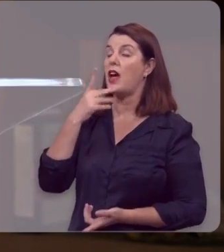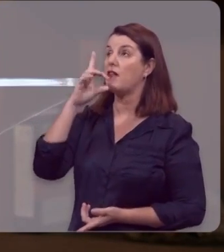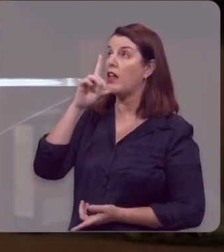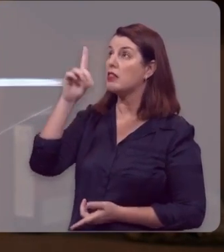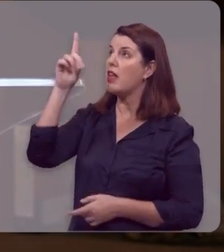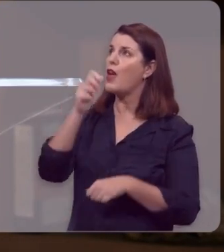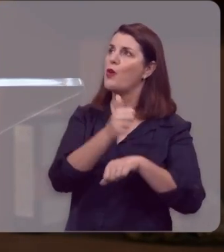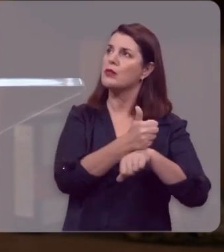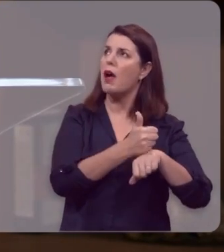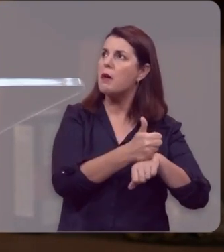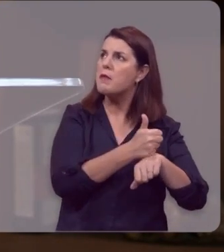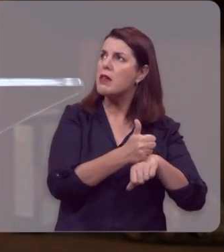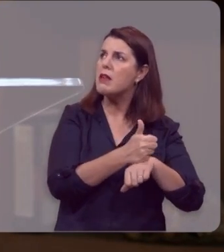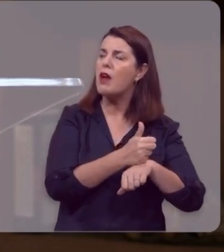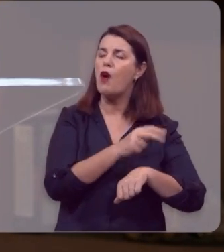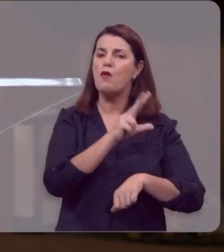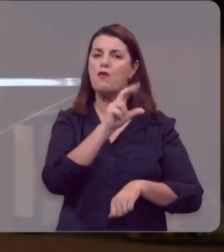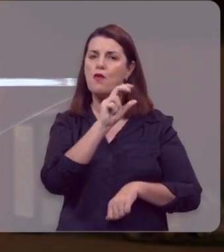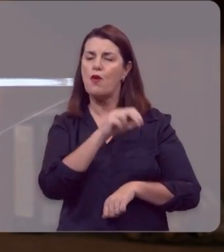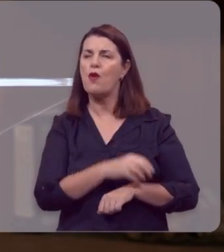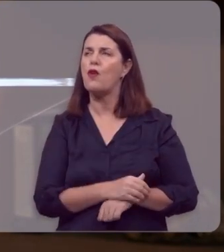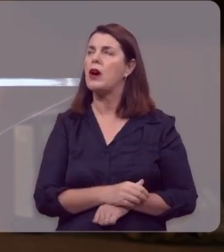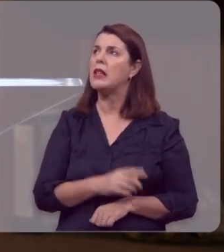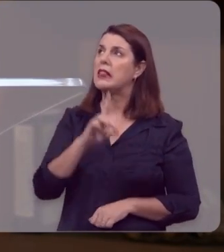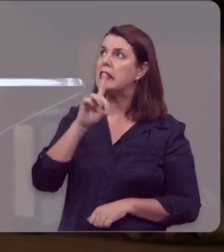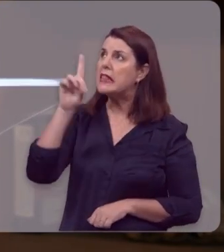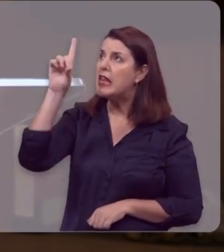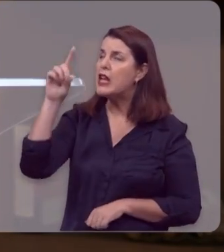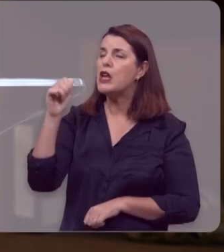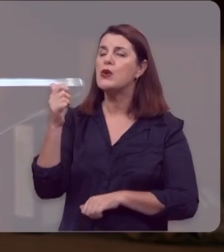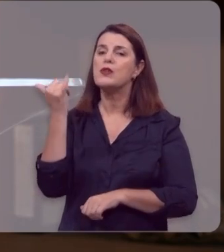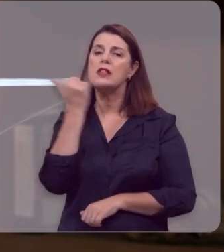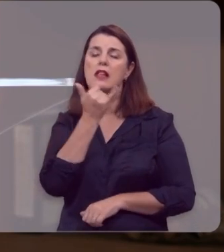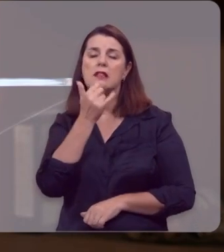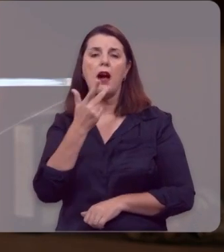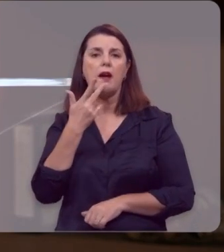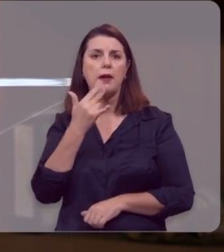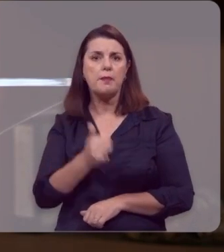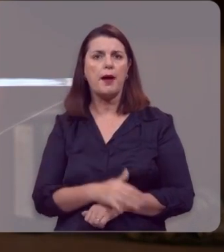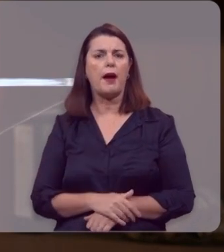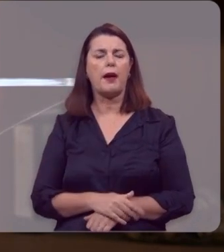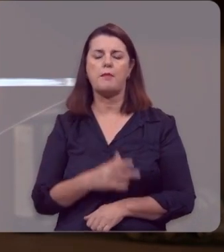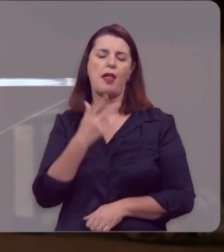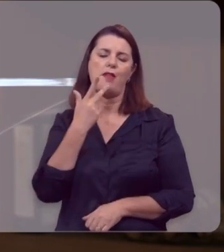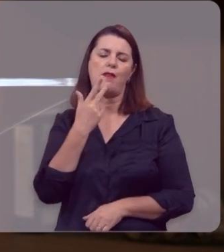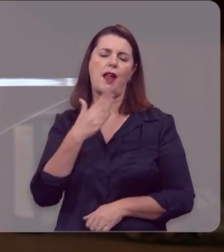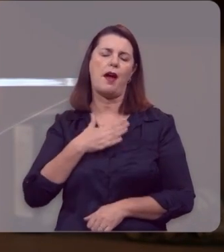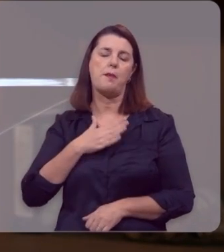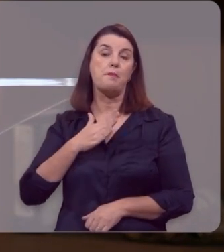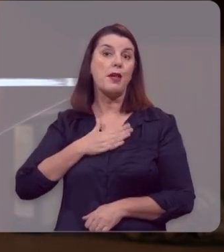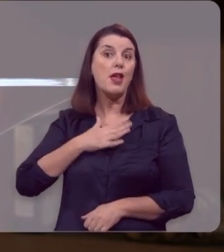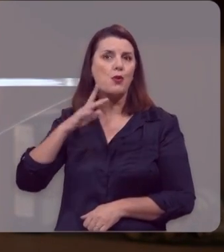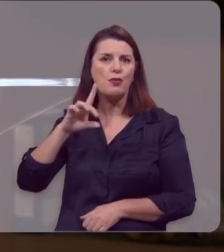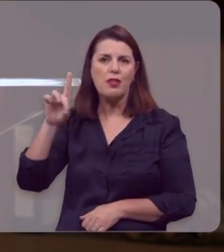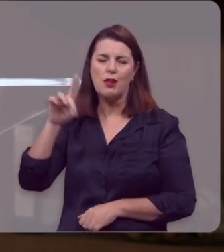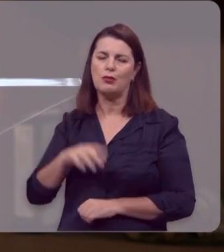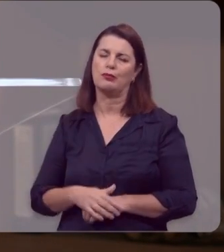Deus de Abraão, seu avô, o Deus de Isaque, seu pai, mas ele não dizia, meu